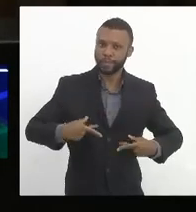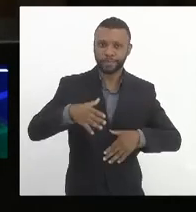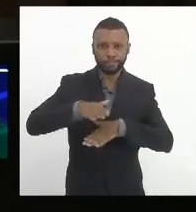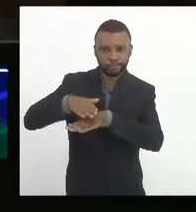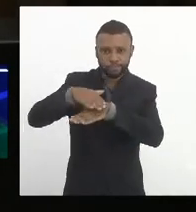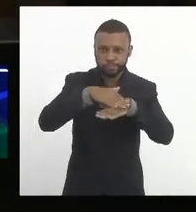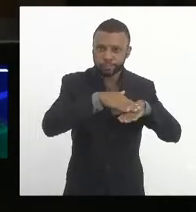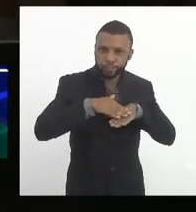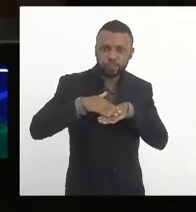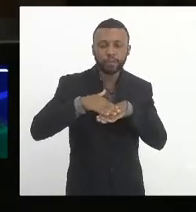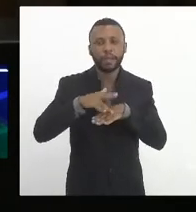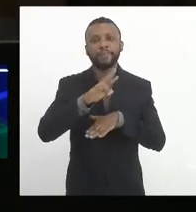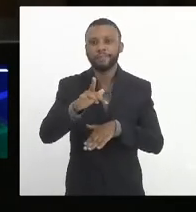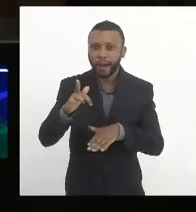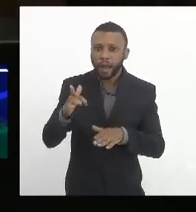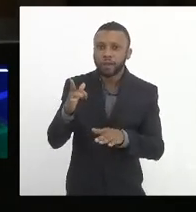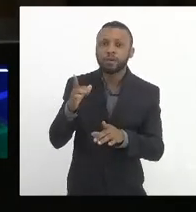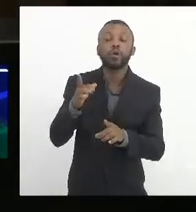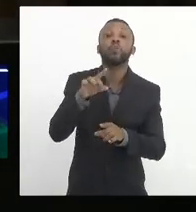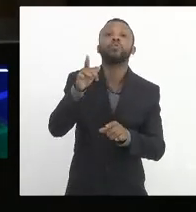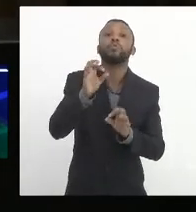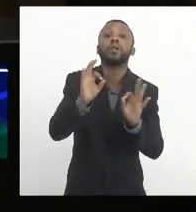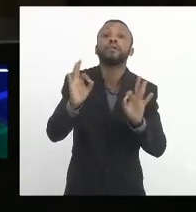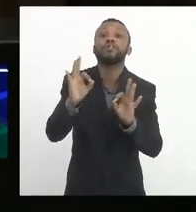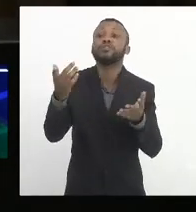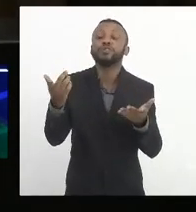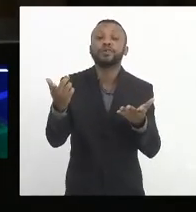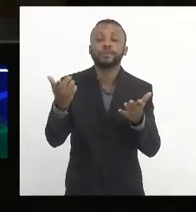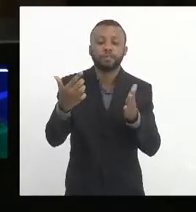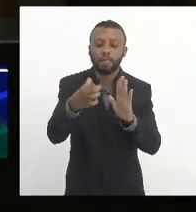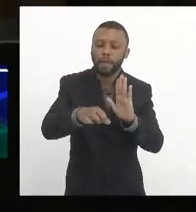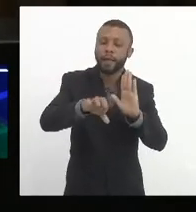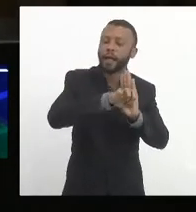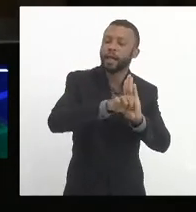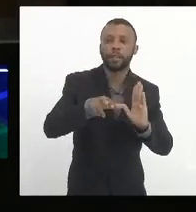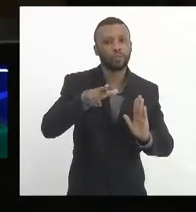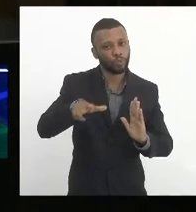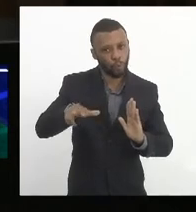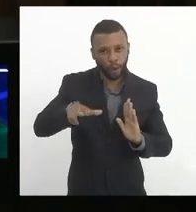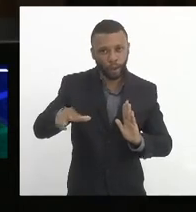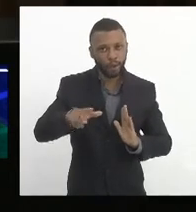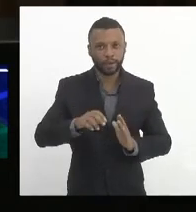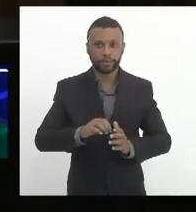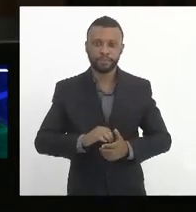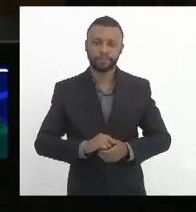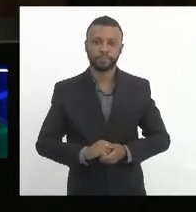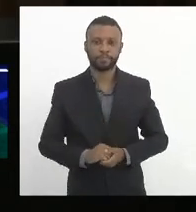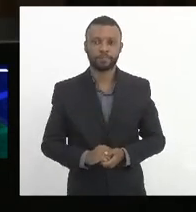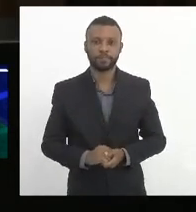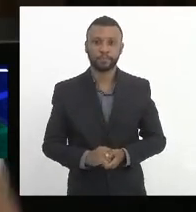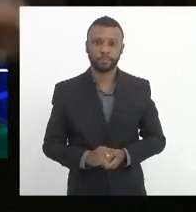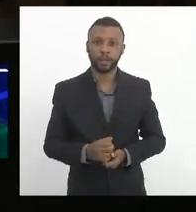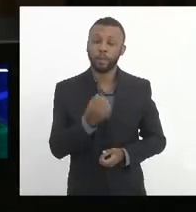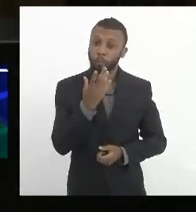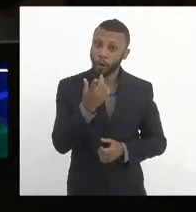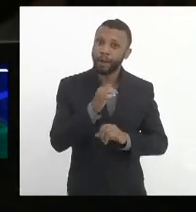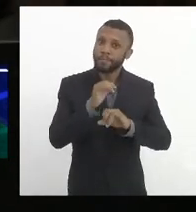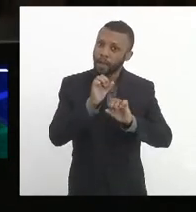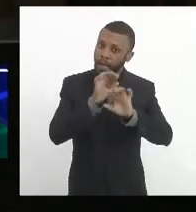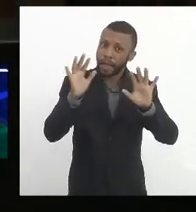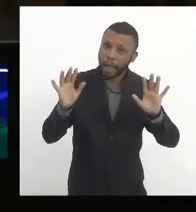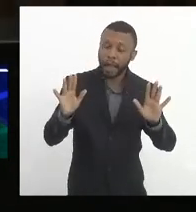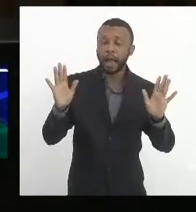eles vão chegar e se não estou falando de ilegalidade é bom eu deixei esse brincar primeiro